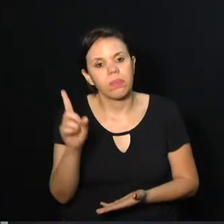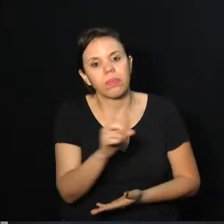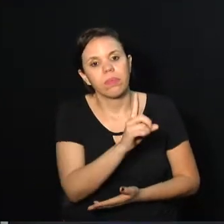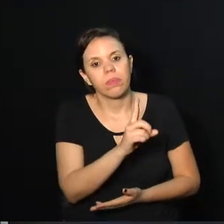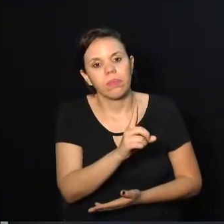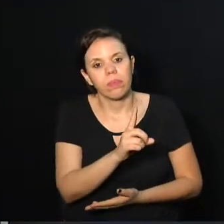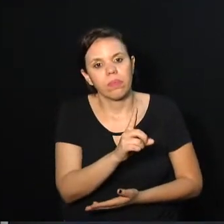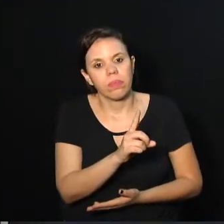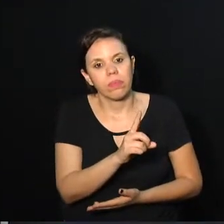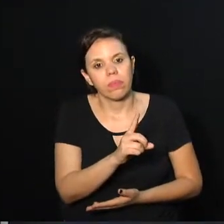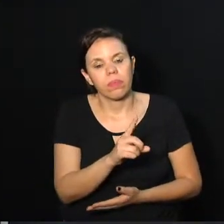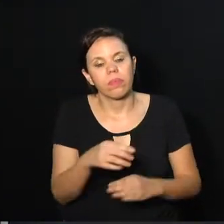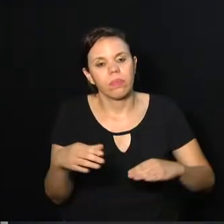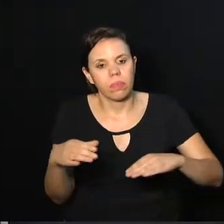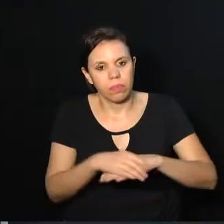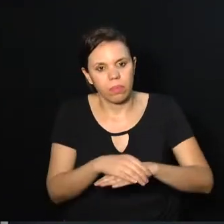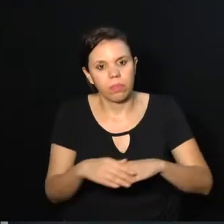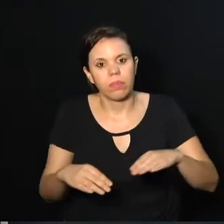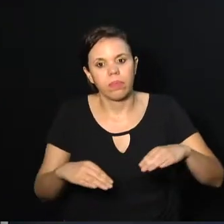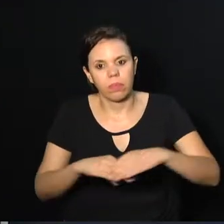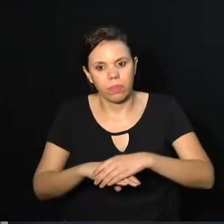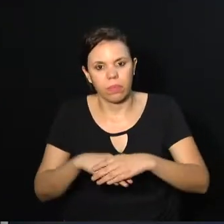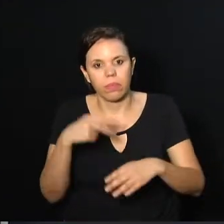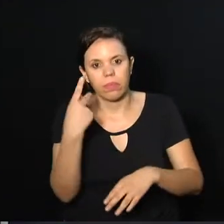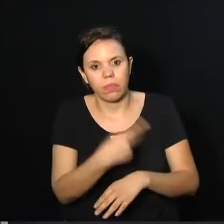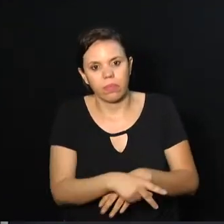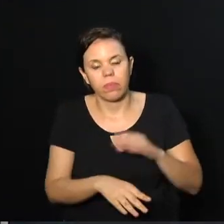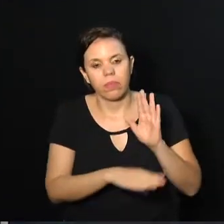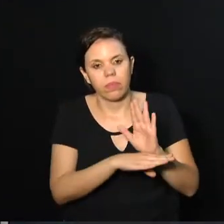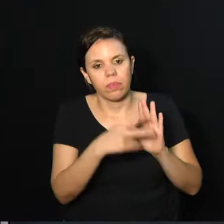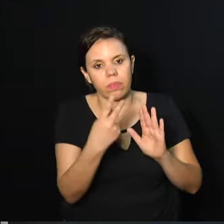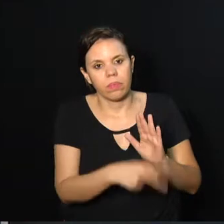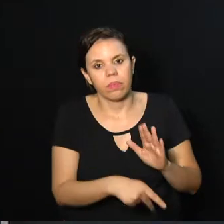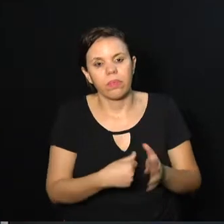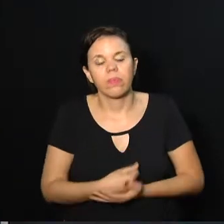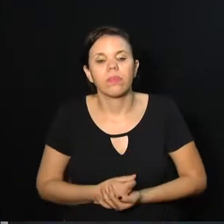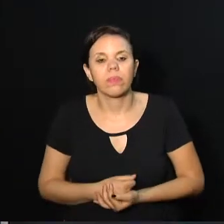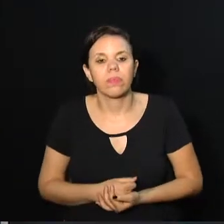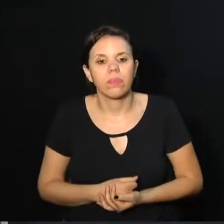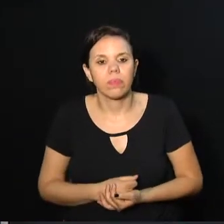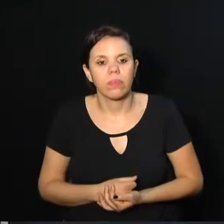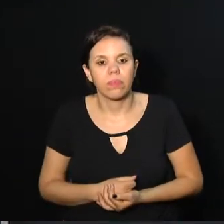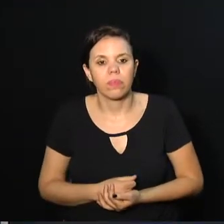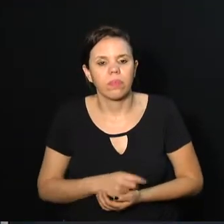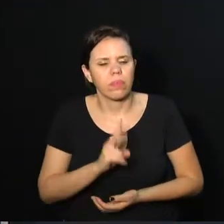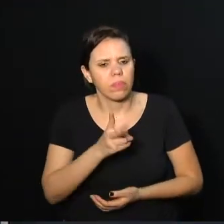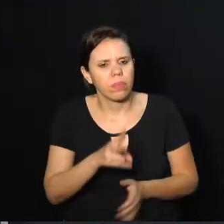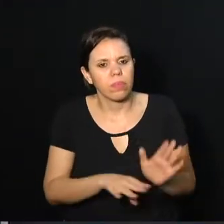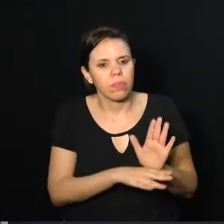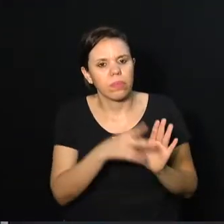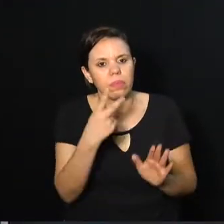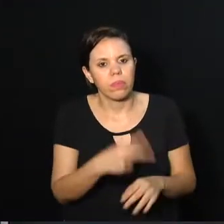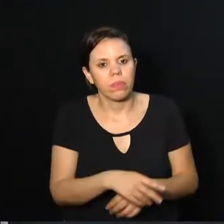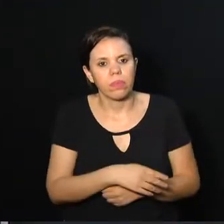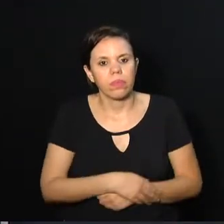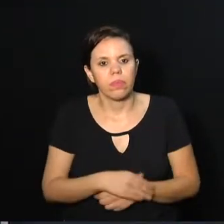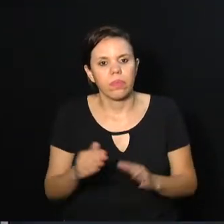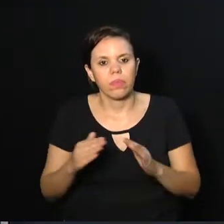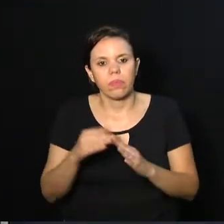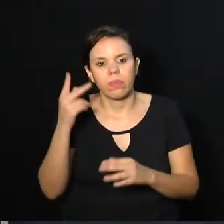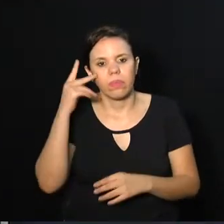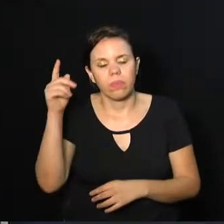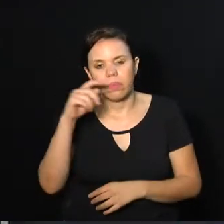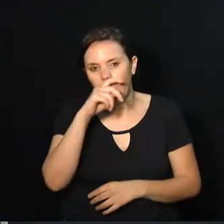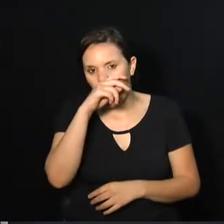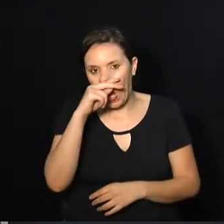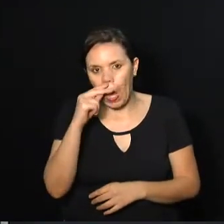deu um calço para ele, porque precisa, né? Quando a gente ficou sabendo que a gente sempre ajudou, é lógico, né? Quando em São Paulo ele ficou um